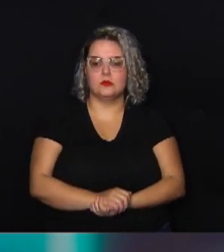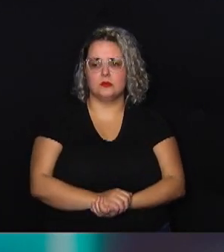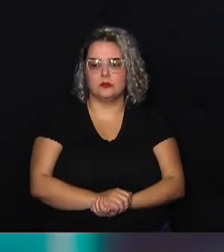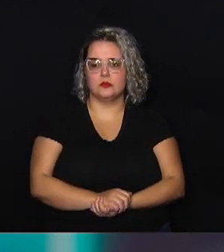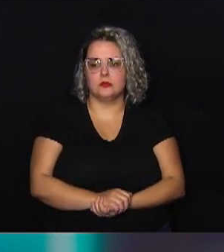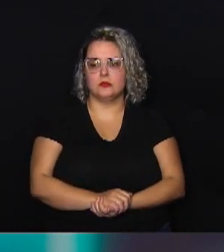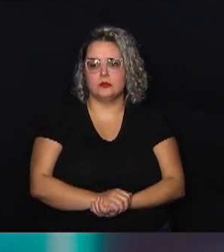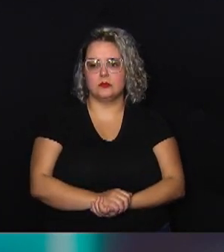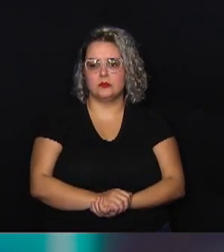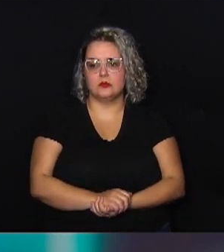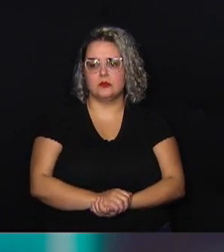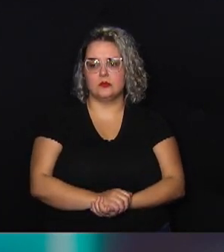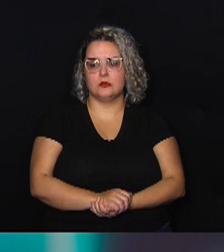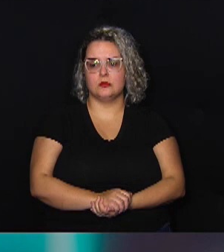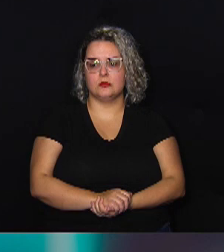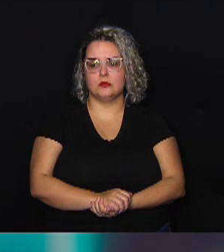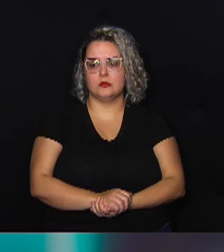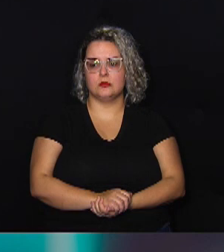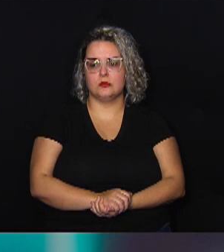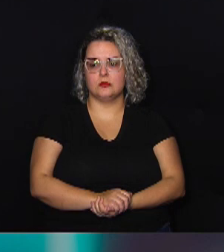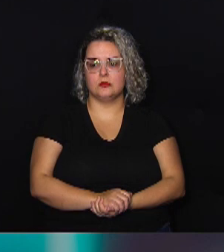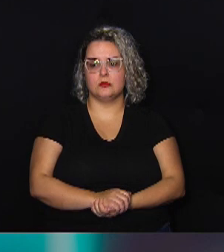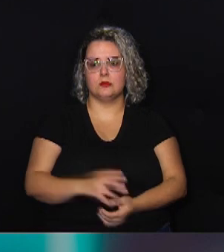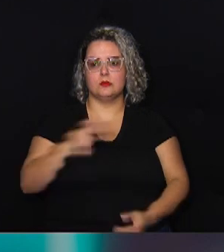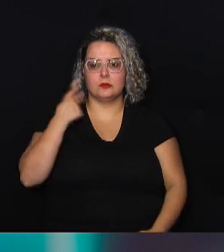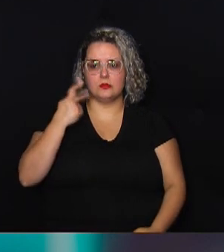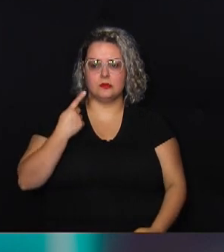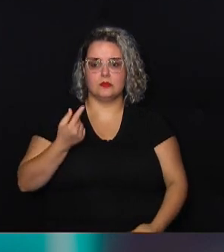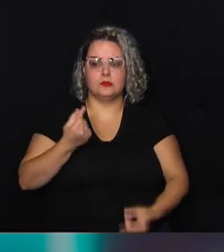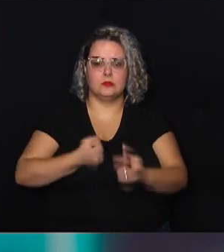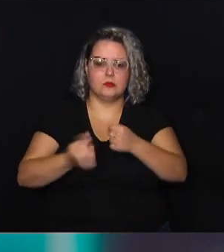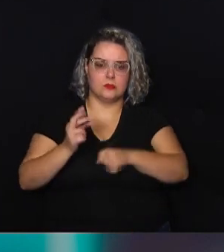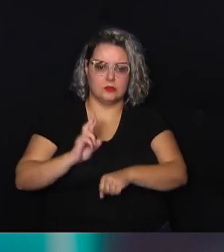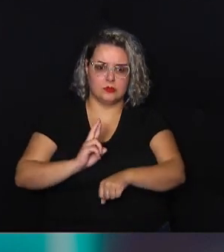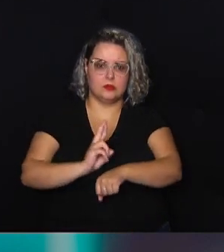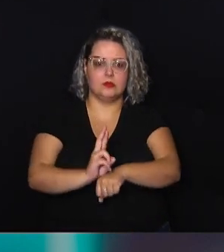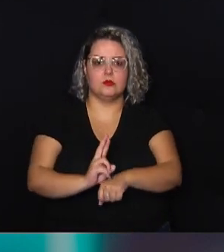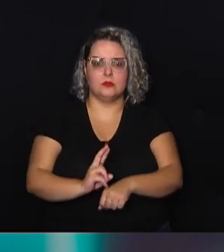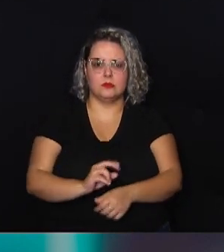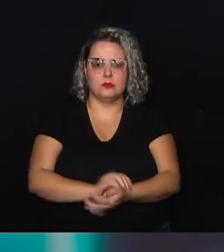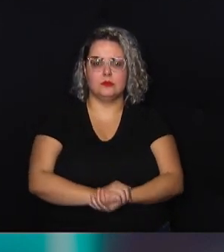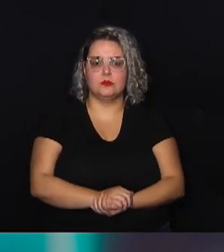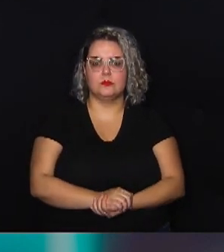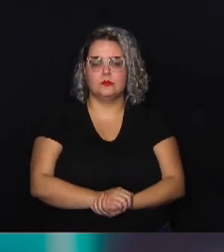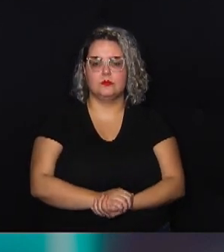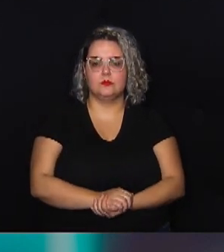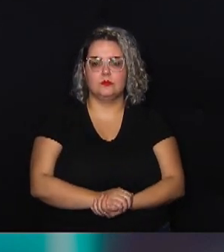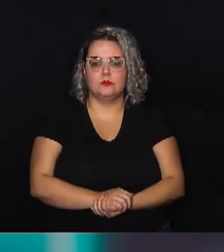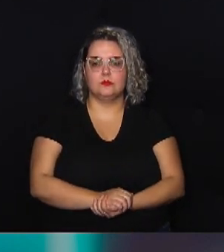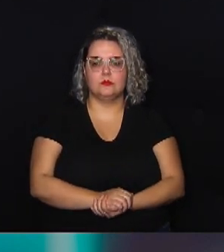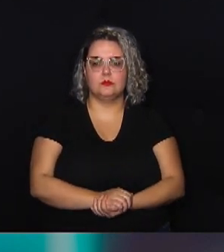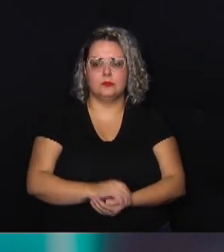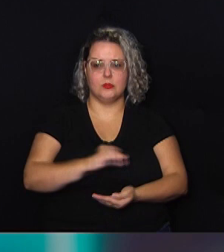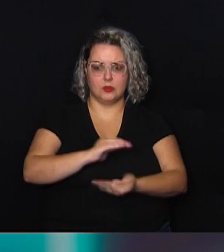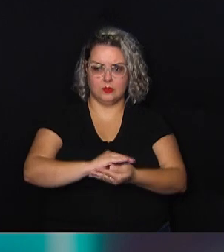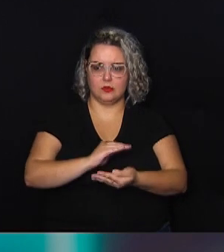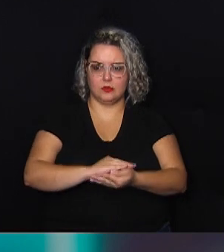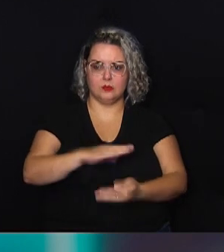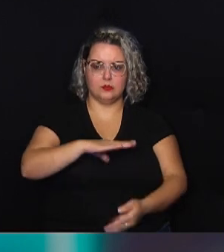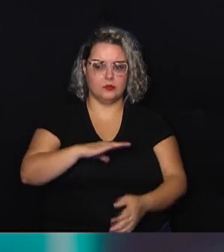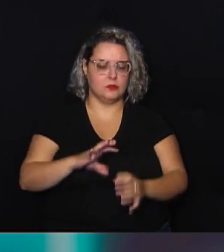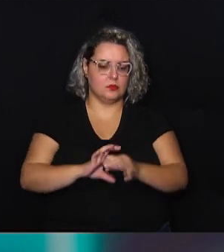os parlamentares que transferiram recurso de emendas. Bem, o Fundo Municipal está à